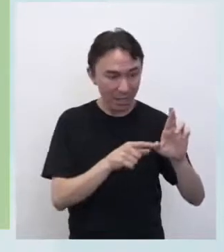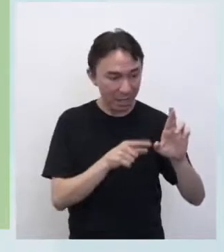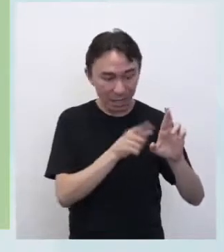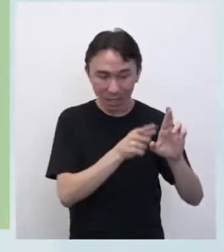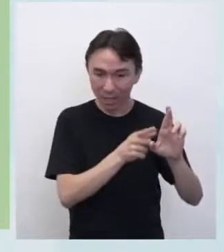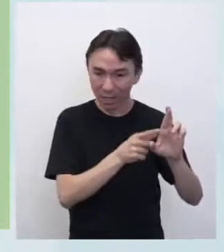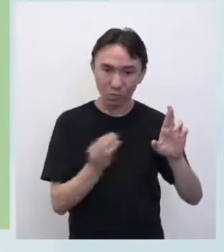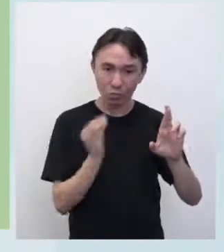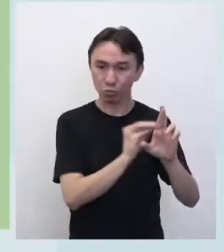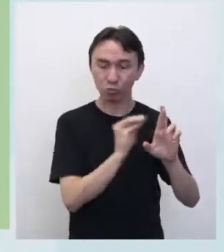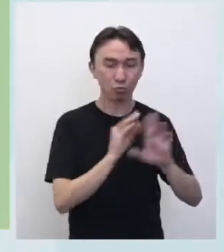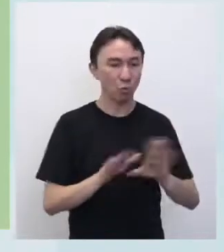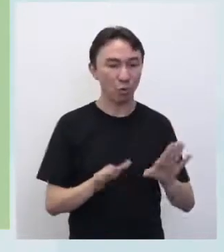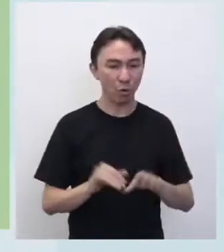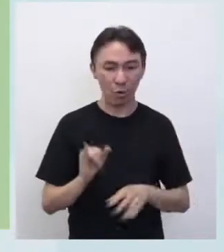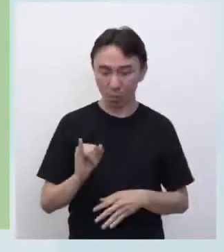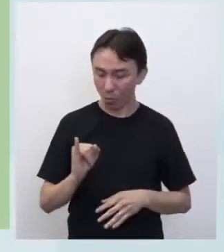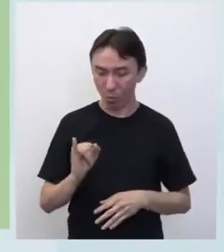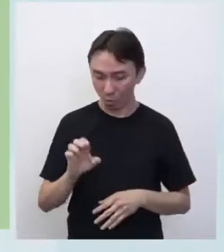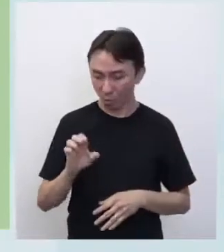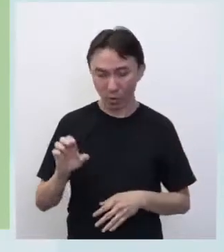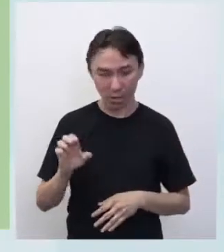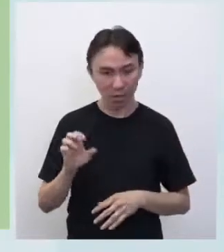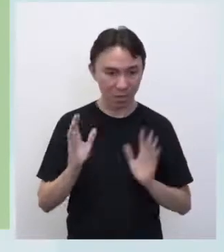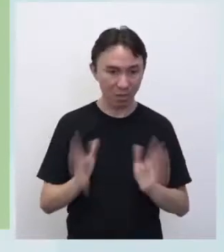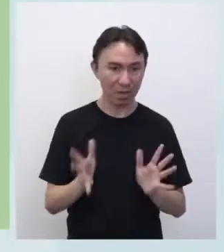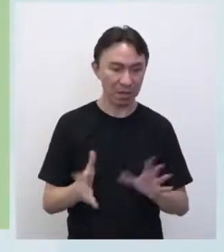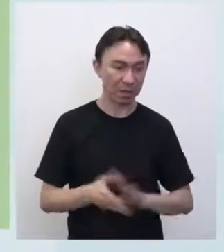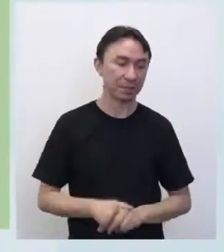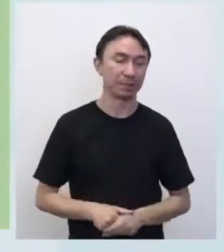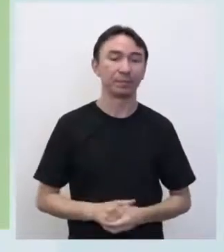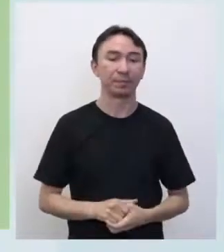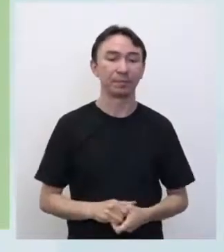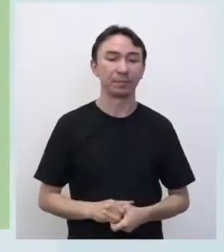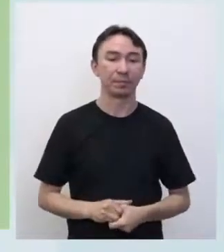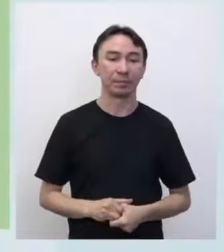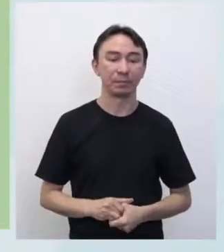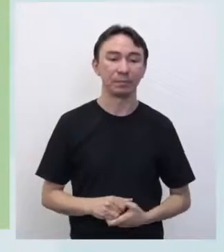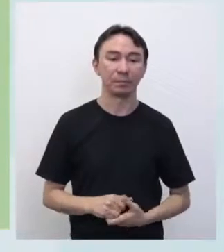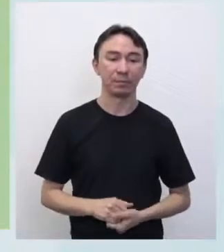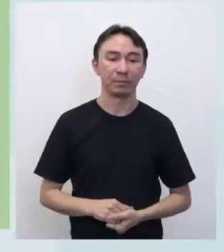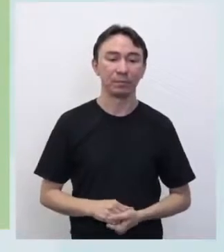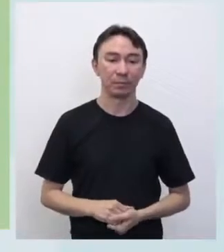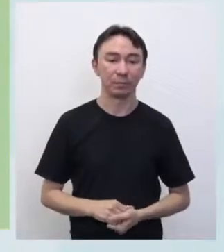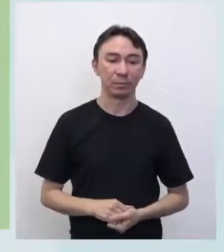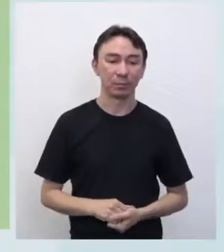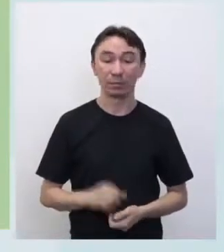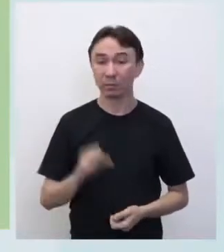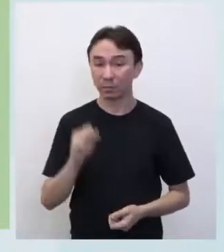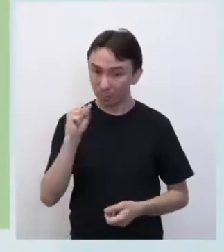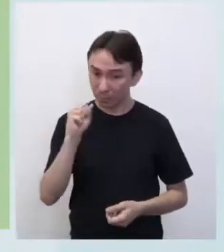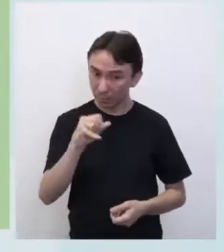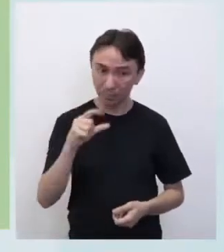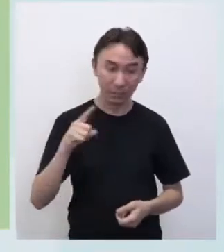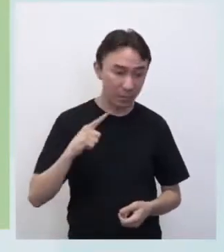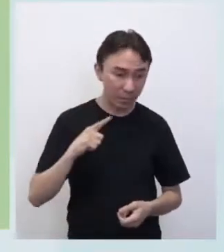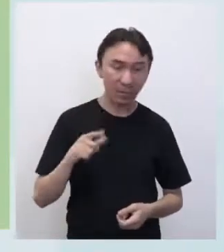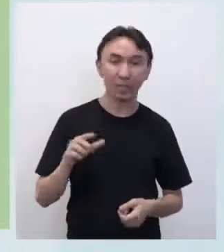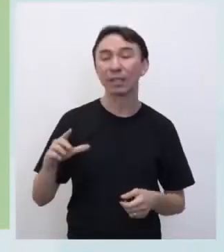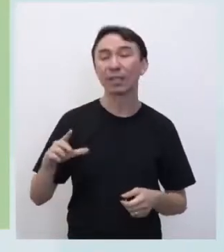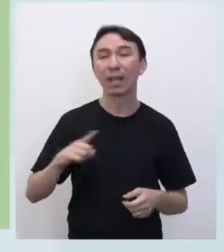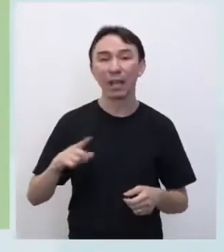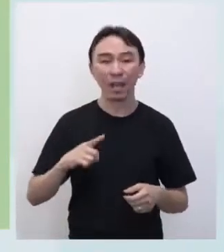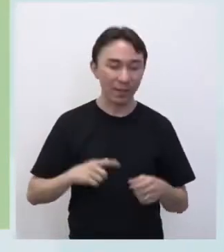lá. Tá? If an adjective ends in a vowel and a consonant, double the consonant. Se o adjetivo terminar numa vogal e